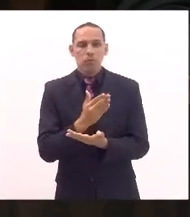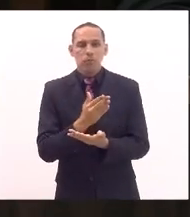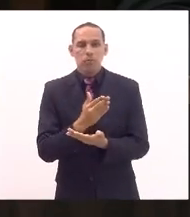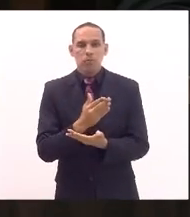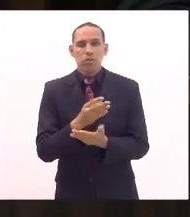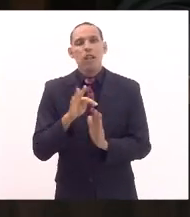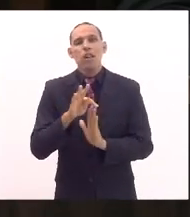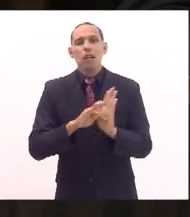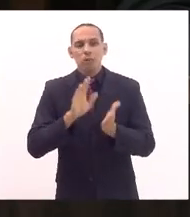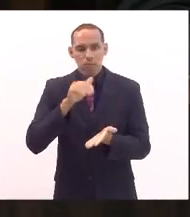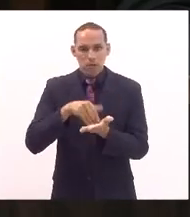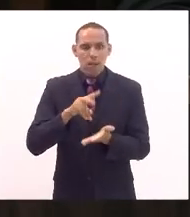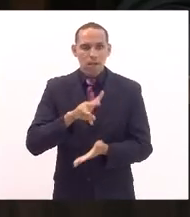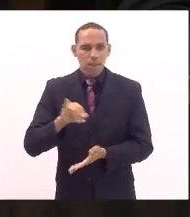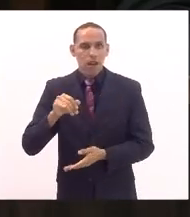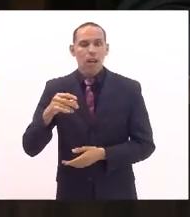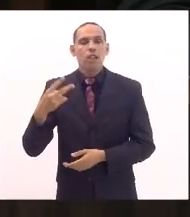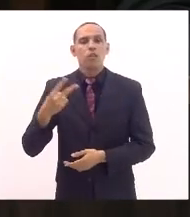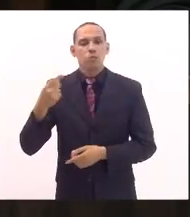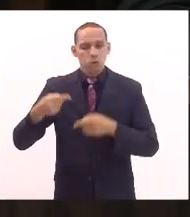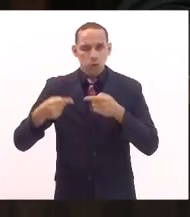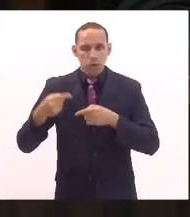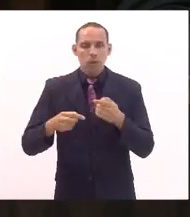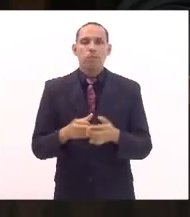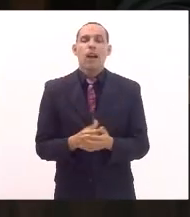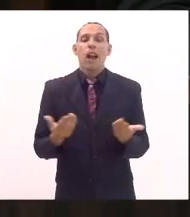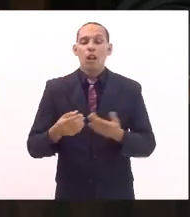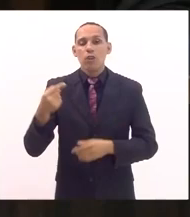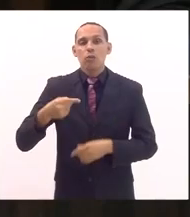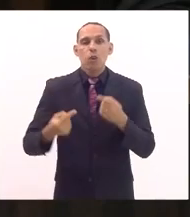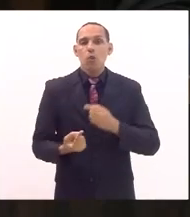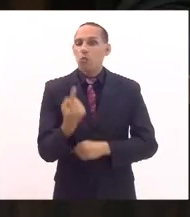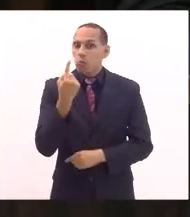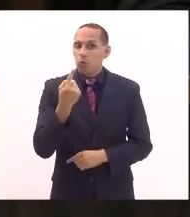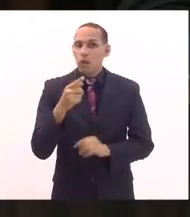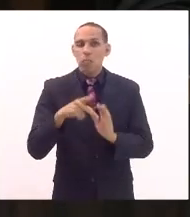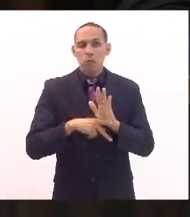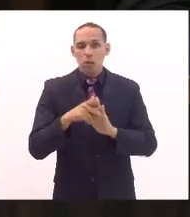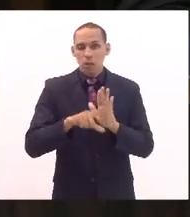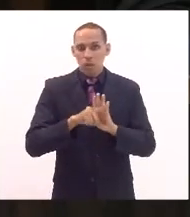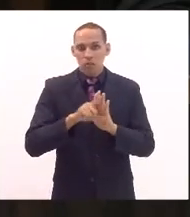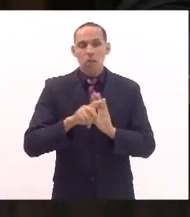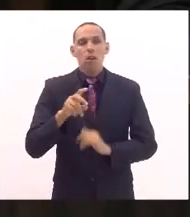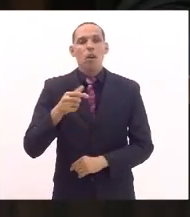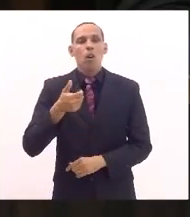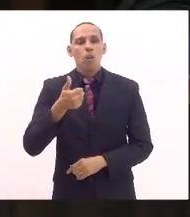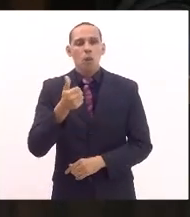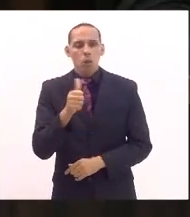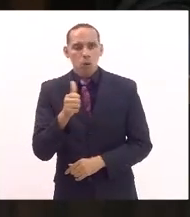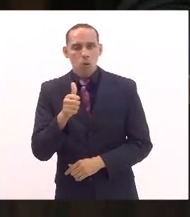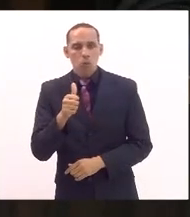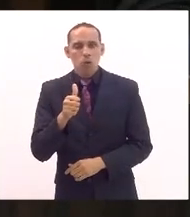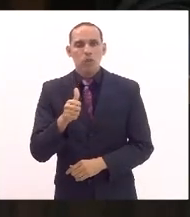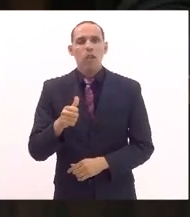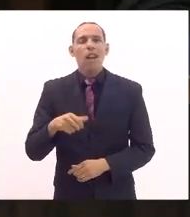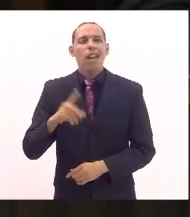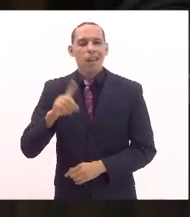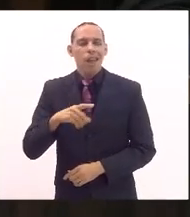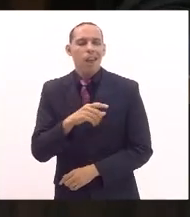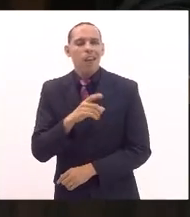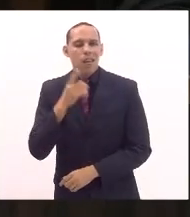vai redação do vencido para segunda discussão a discussão Ligar para o Segue a solução 1147 22 de autoria deputada enfermeira Rejane